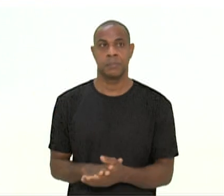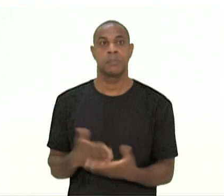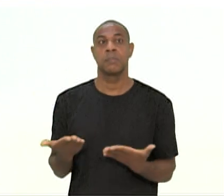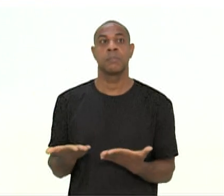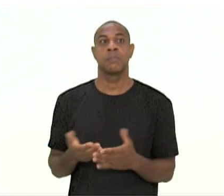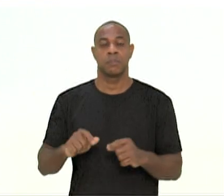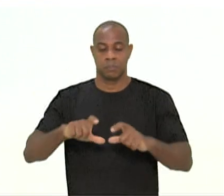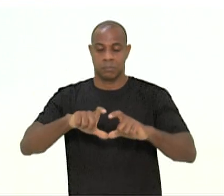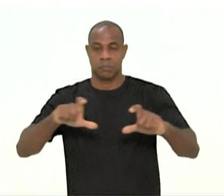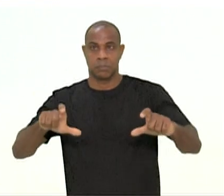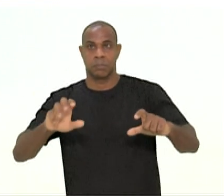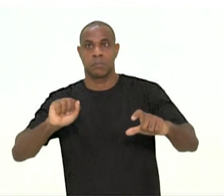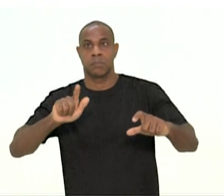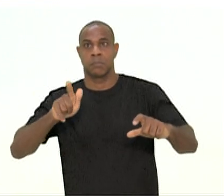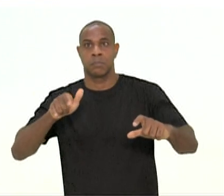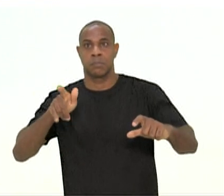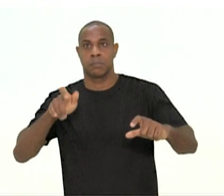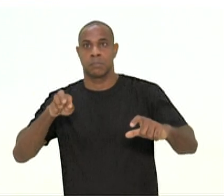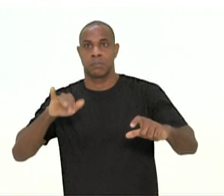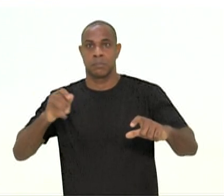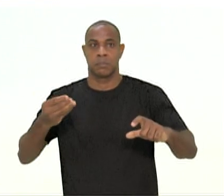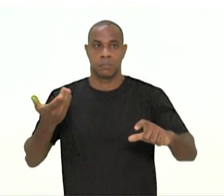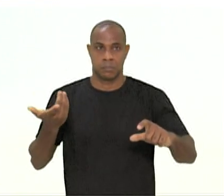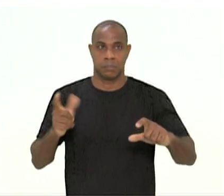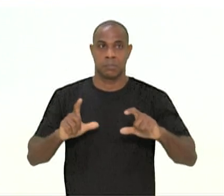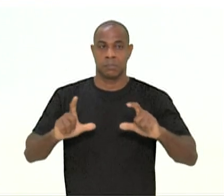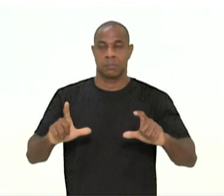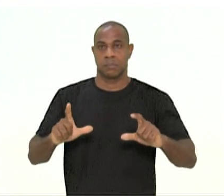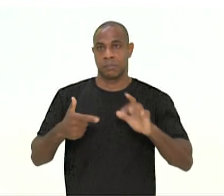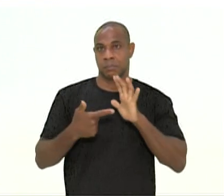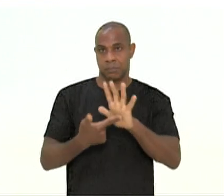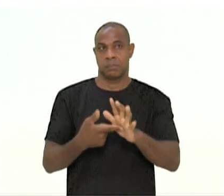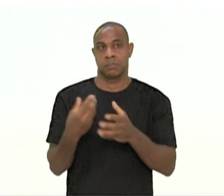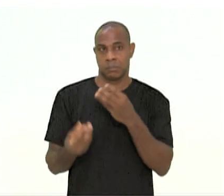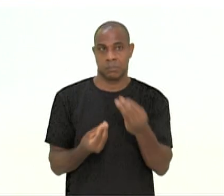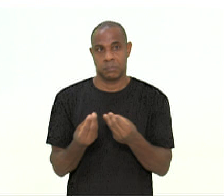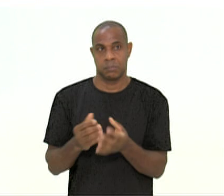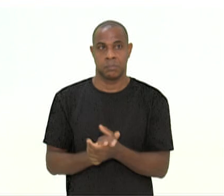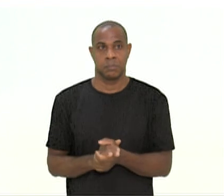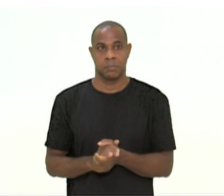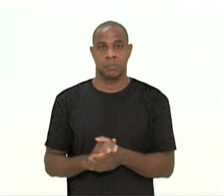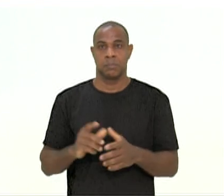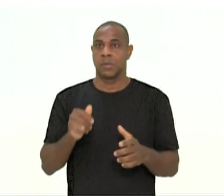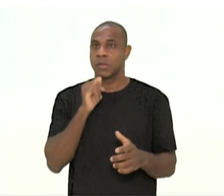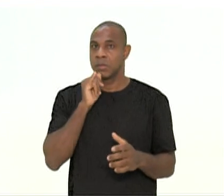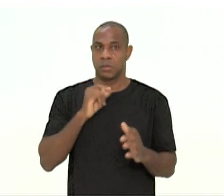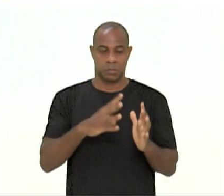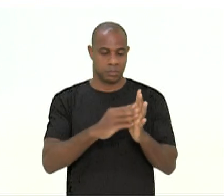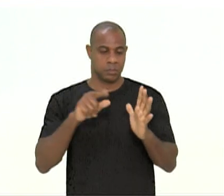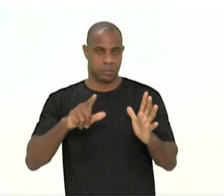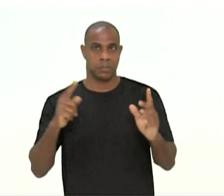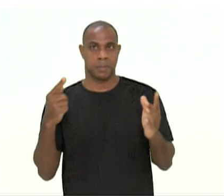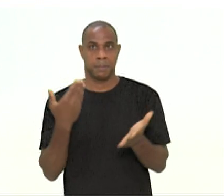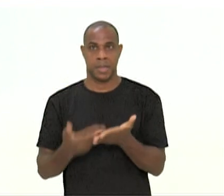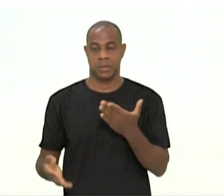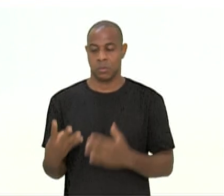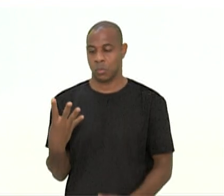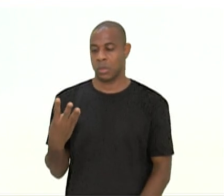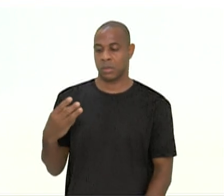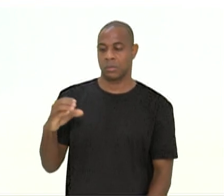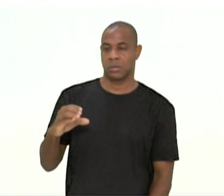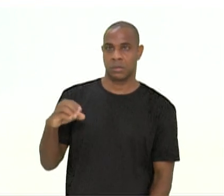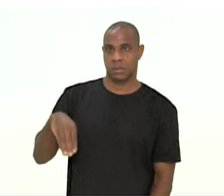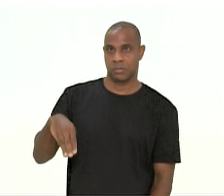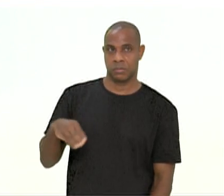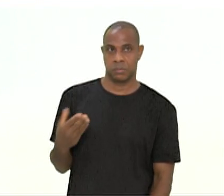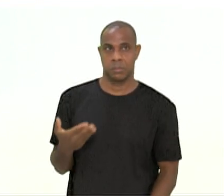algébrica representa a medida do novo comprimento do molde? Bom, se o molde perdeu 4 centímetros de comprimento, então ficou